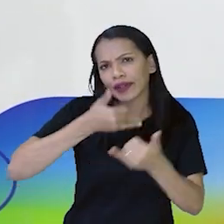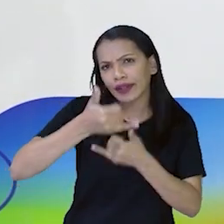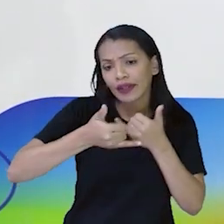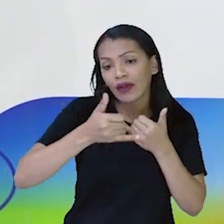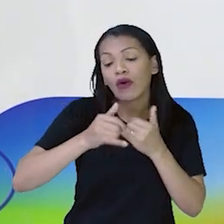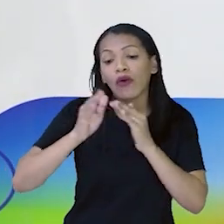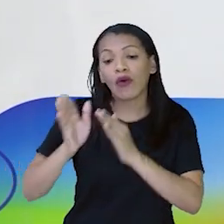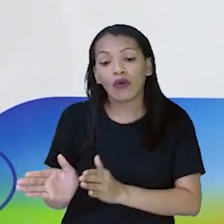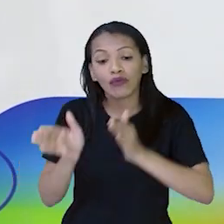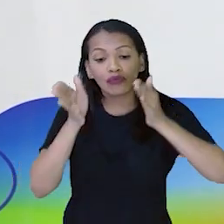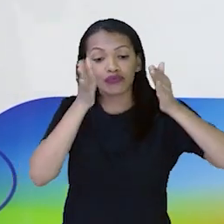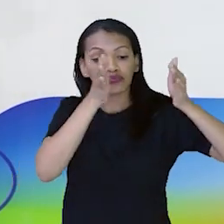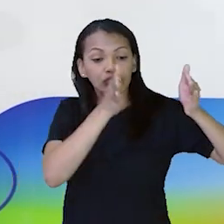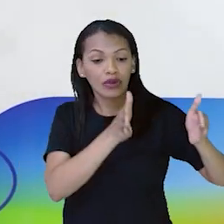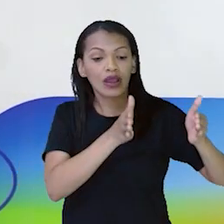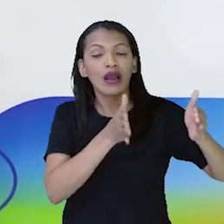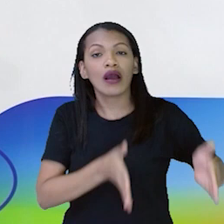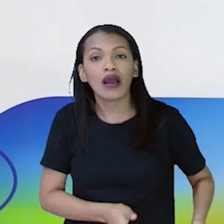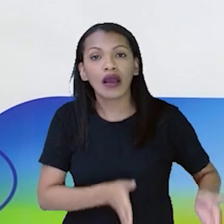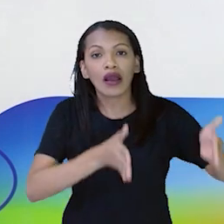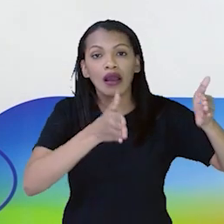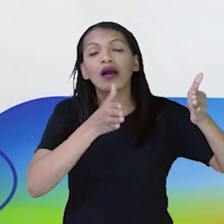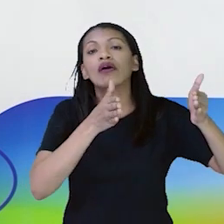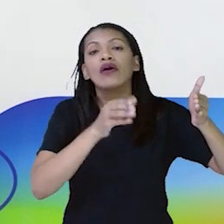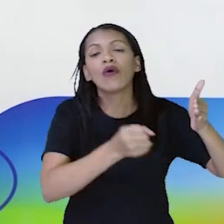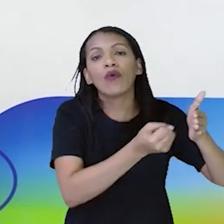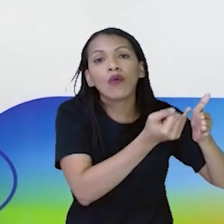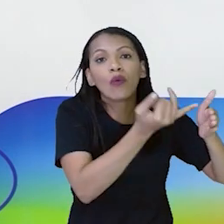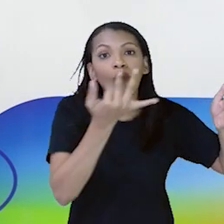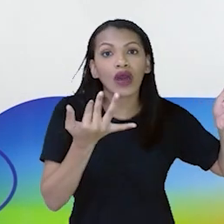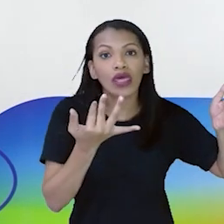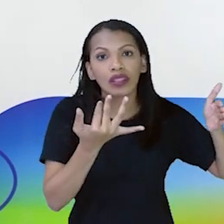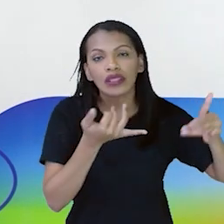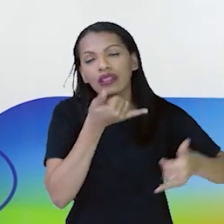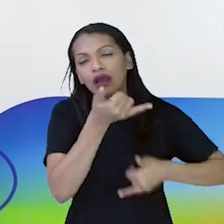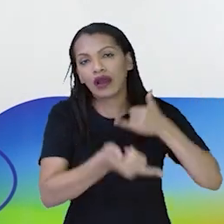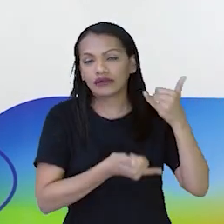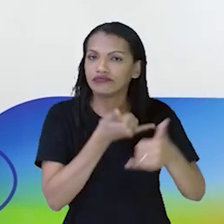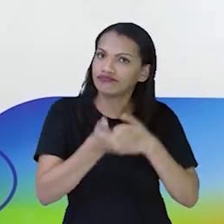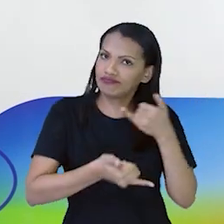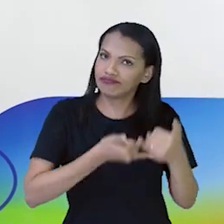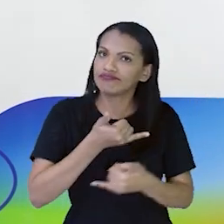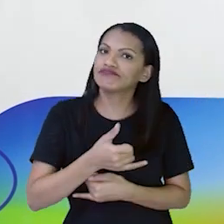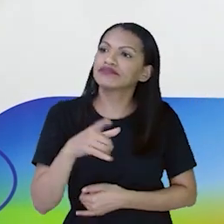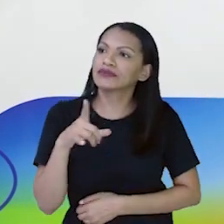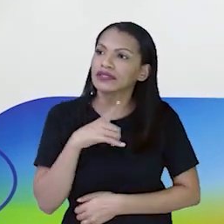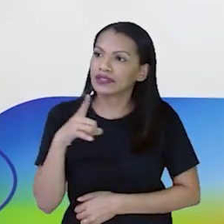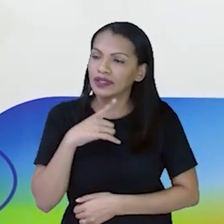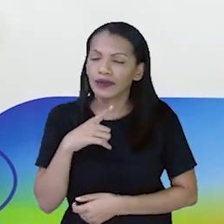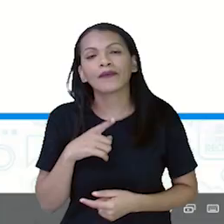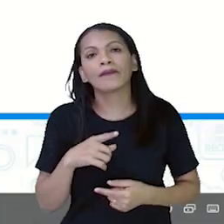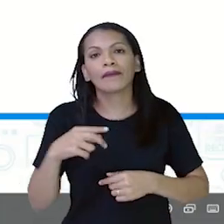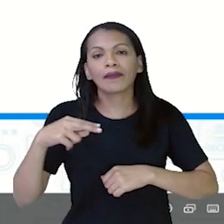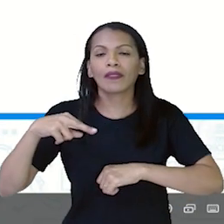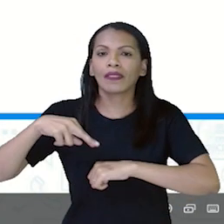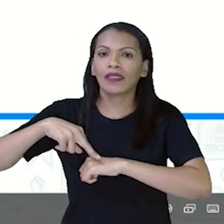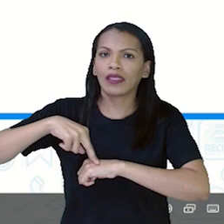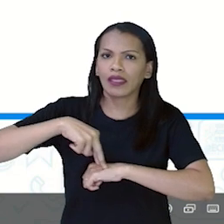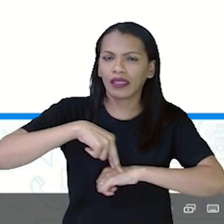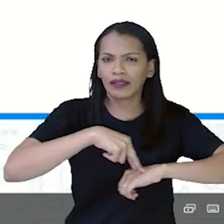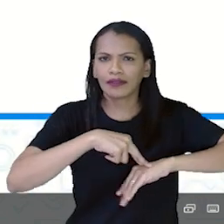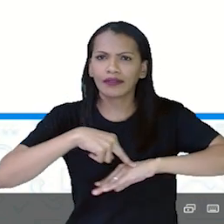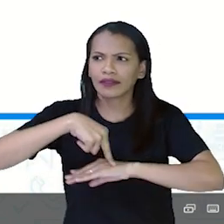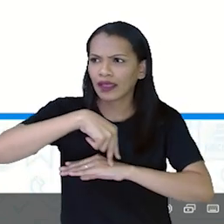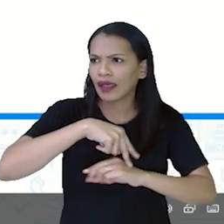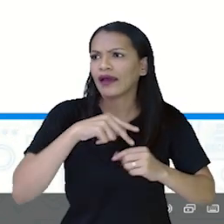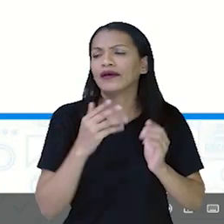nessa outra coluna aqui, olha, ele está colocando a quantidade desse brinquedo. Então, eu tenho o skate, a bicicleta, a